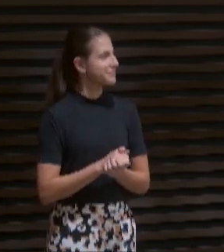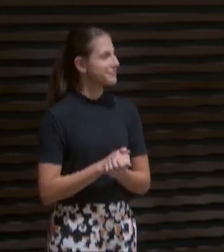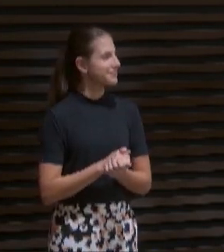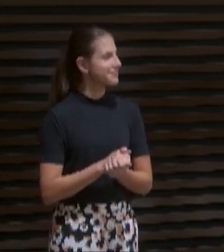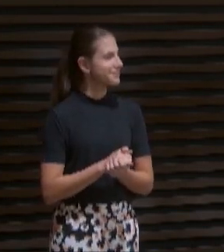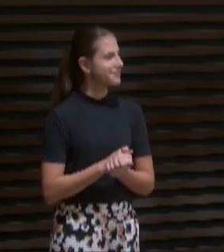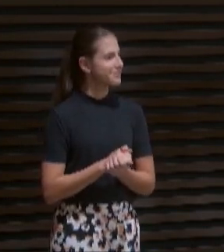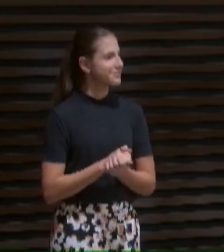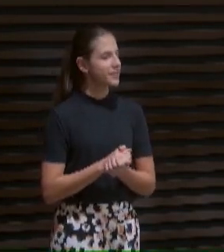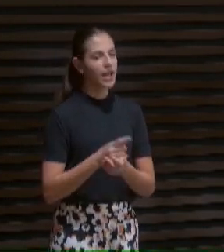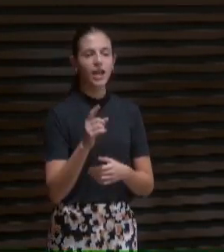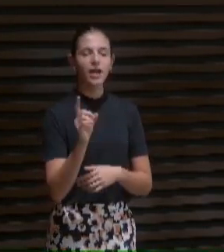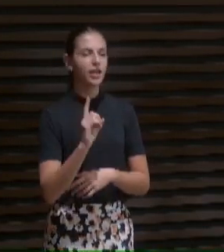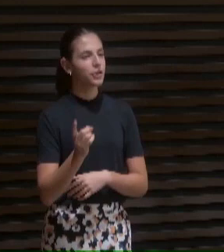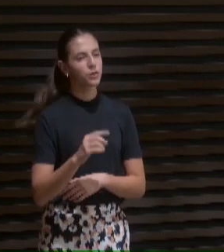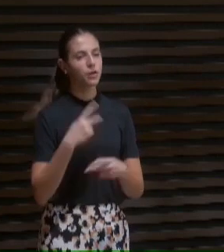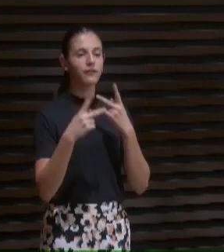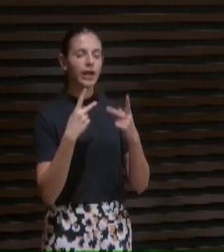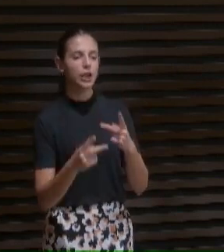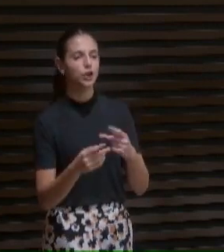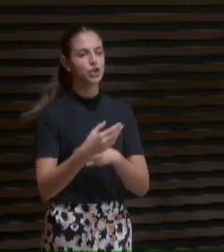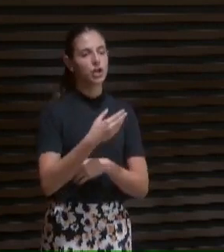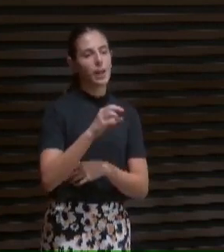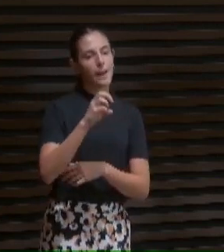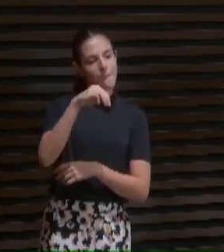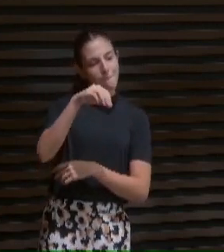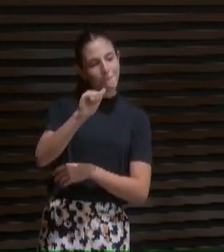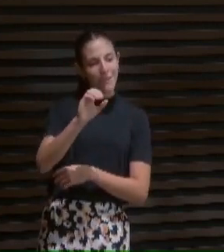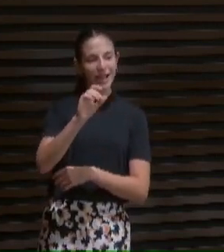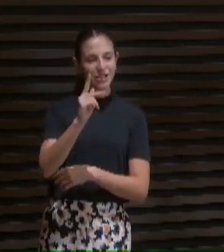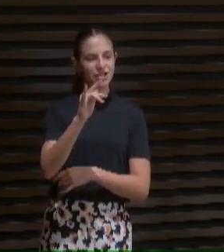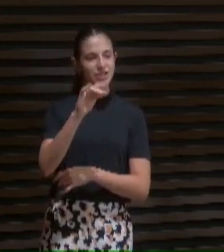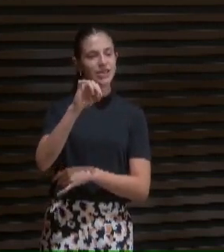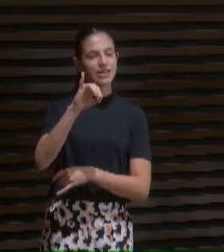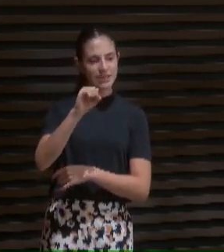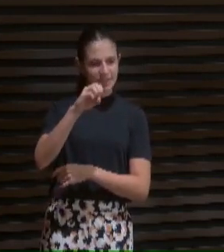Não estou falando de machismo. Cadê os homens? Cadê os homens da igreja?